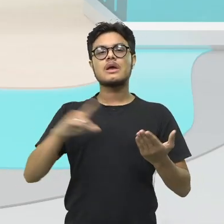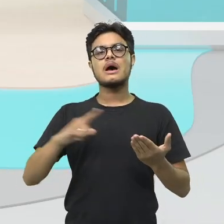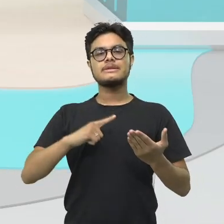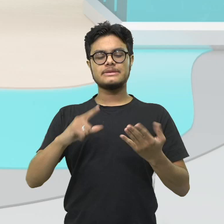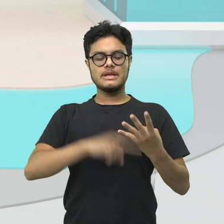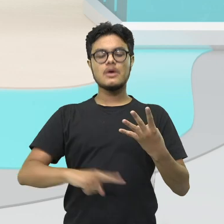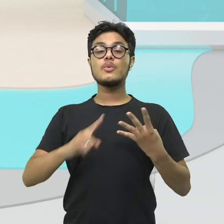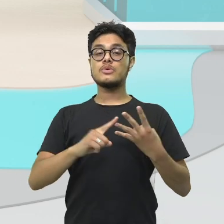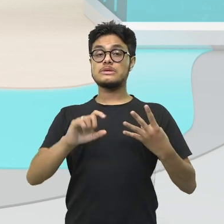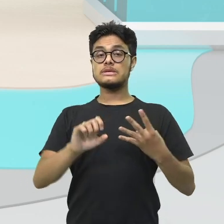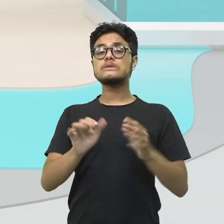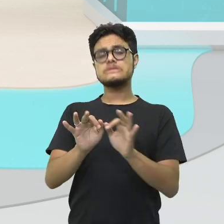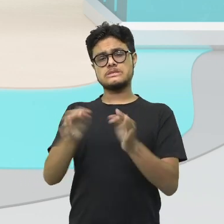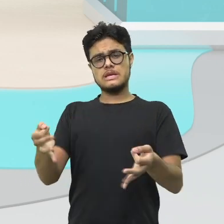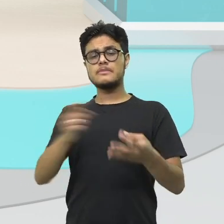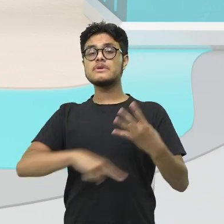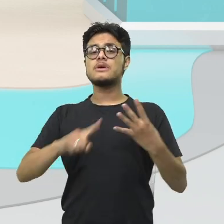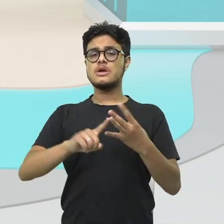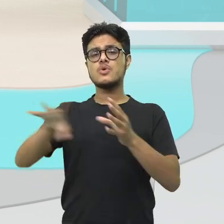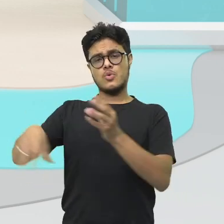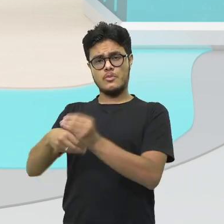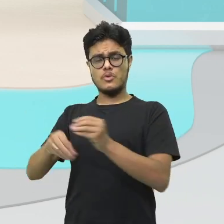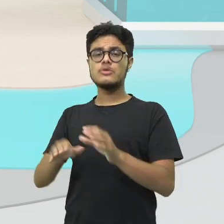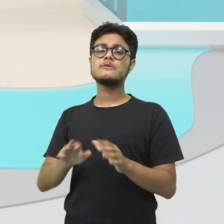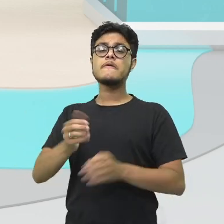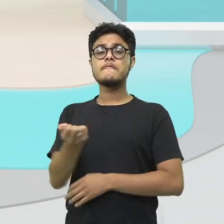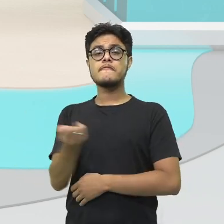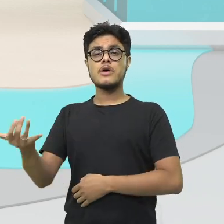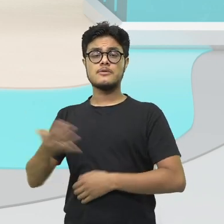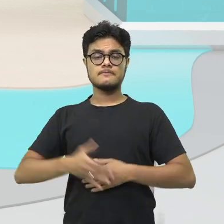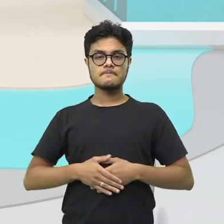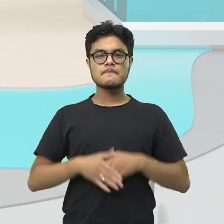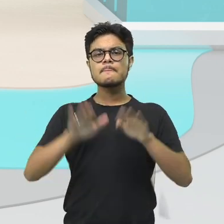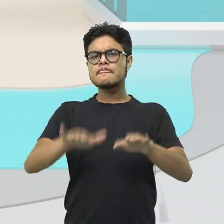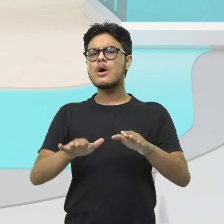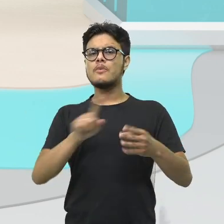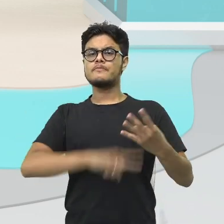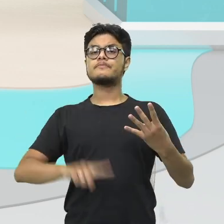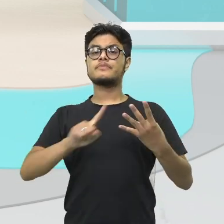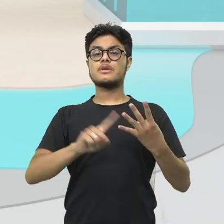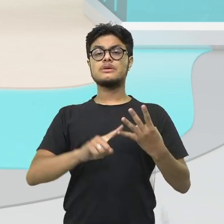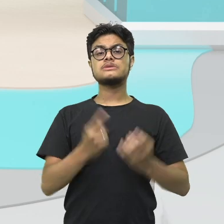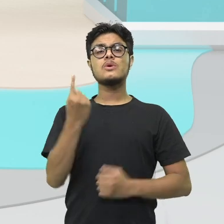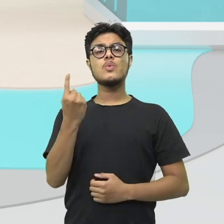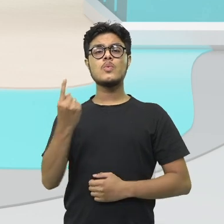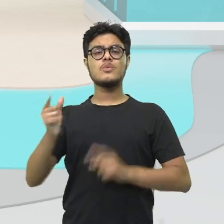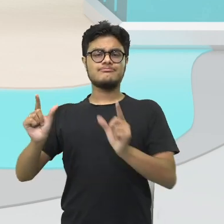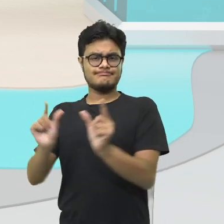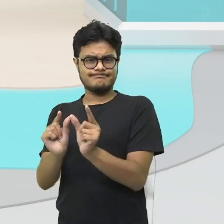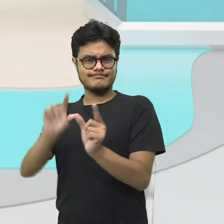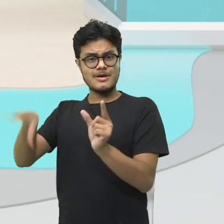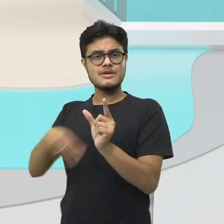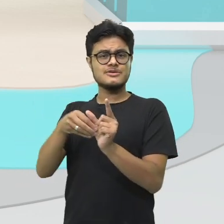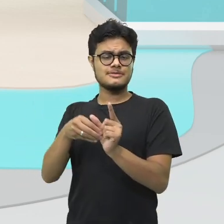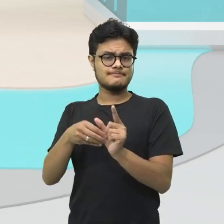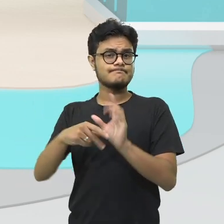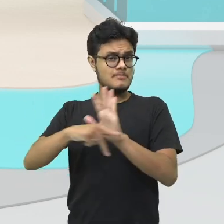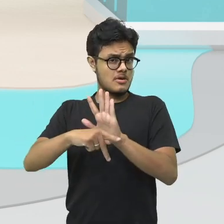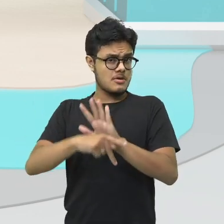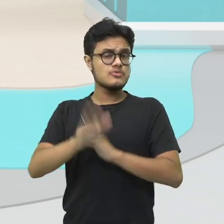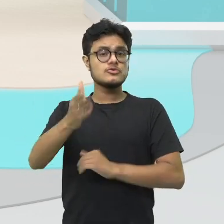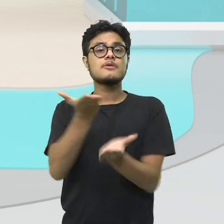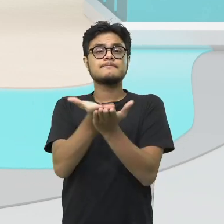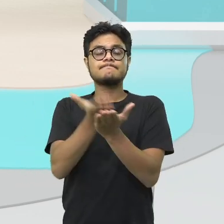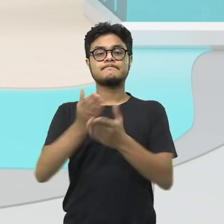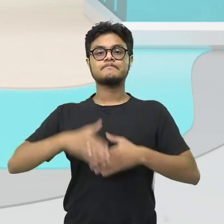estamos vendo o simples e o composto. O simples, ele vai ter só um radical, que vocês já viram em outras aulas, né? Essa questão do